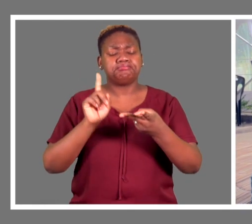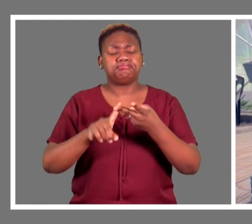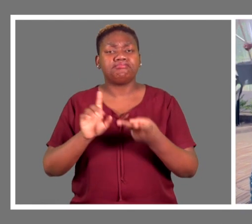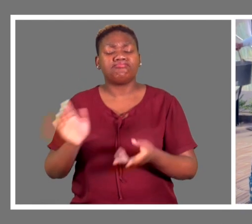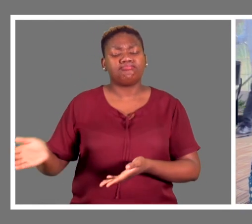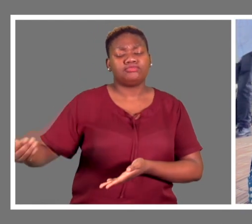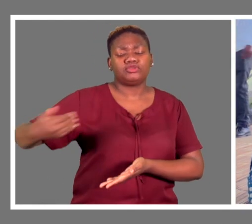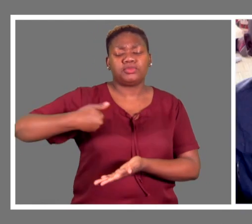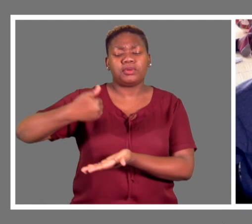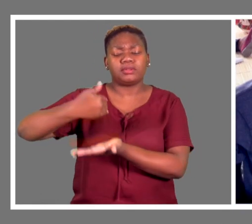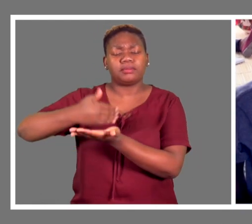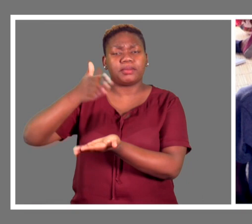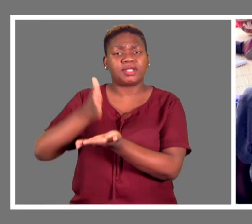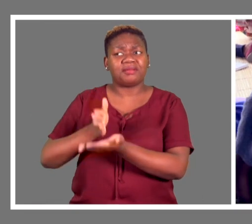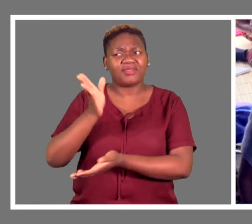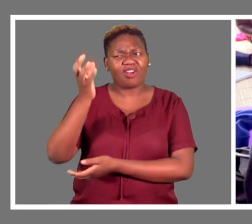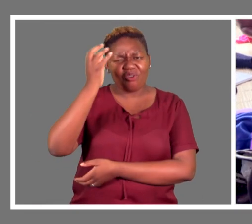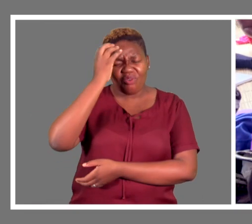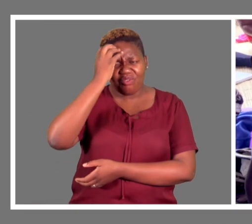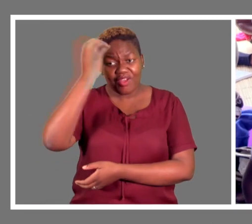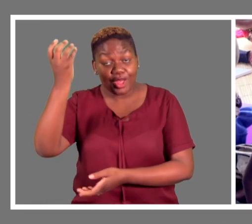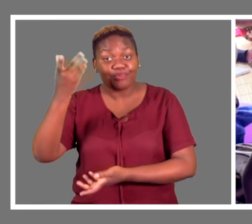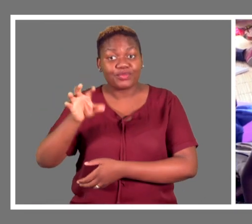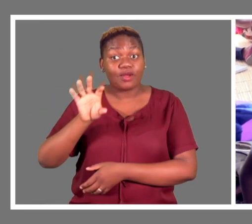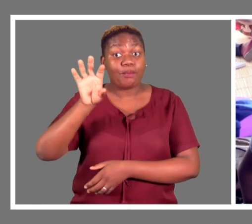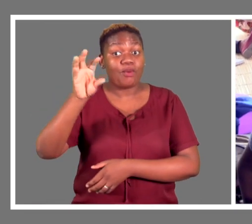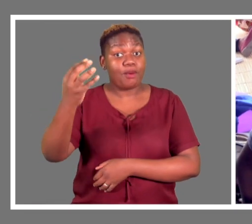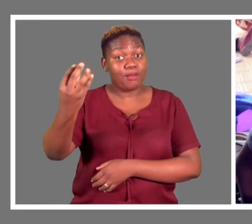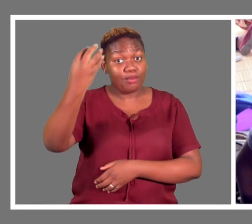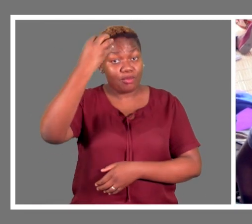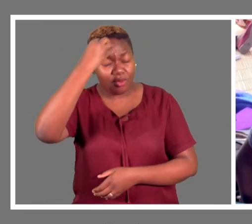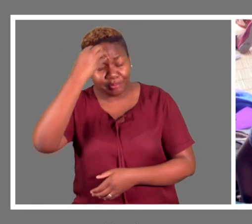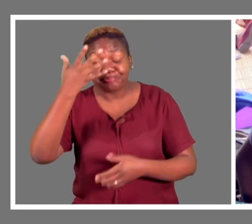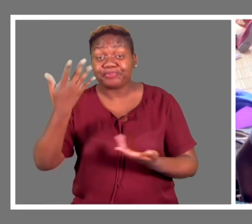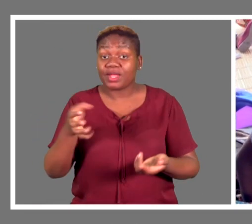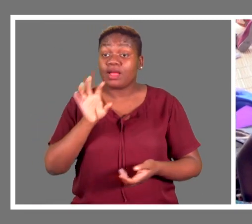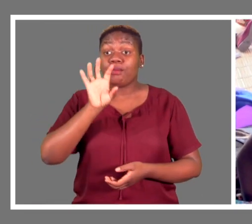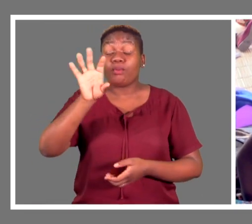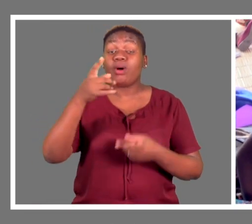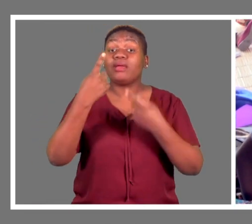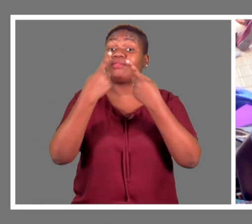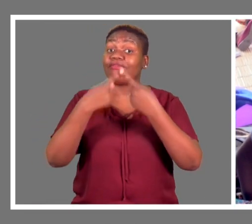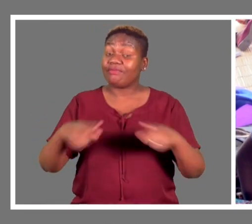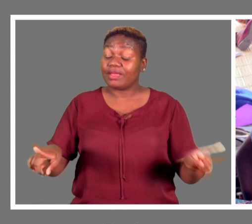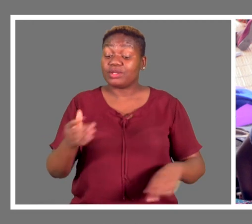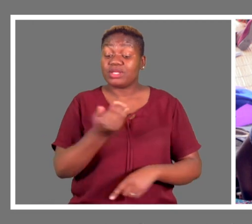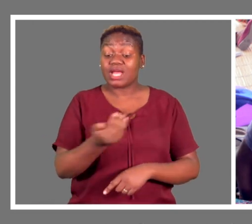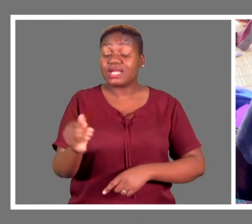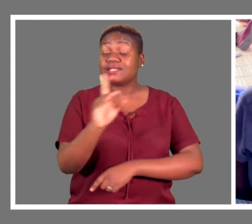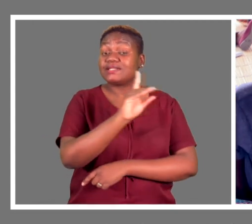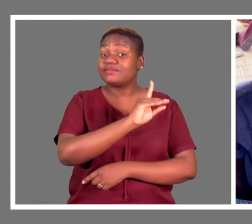acesso ao direito a brincar e praticar atividades recreativas. Registramos este momento no município da